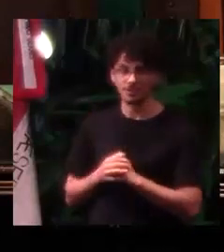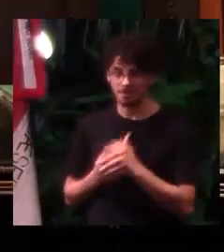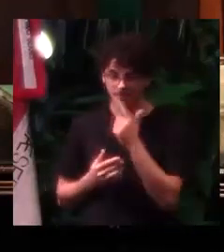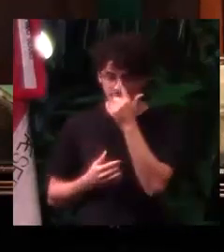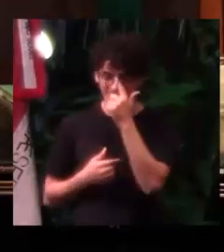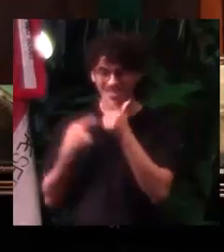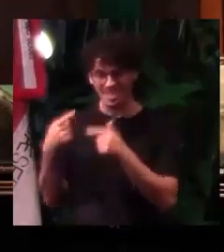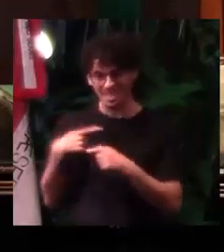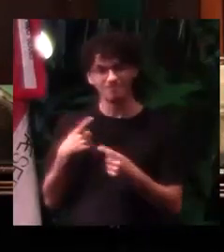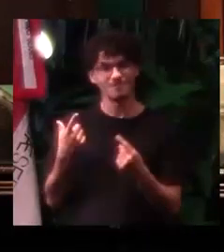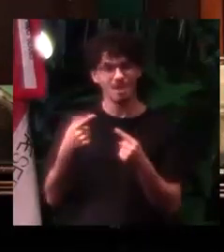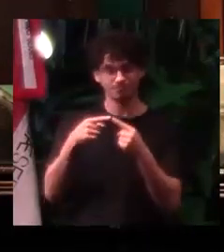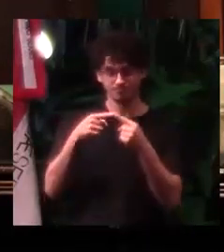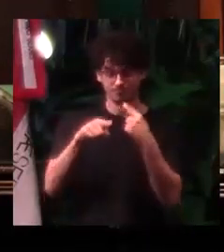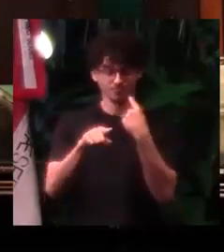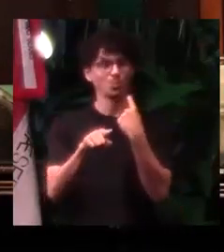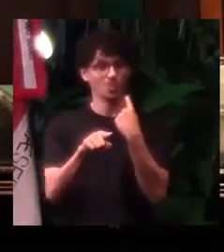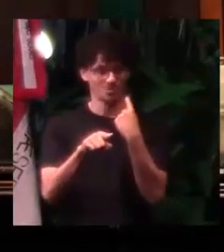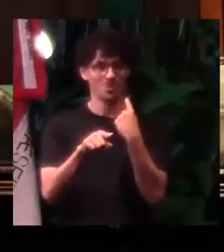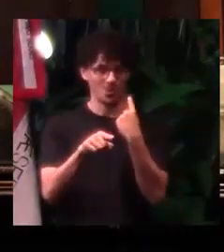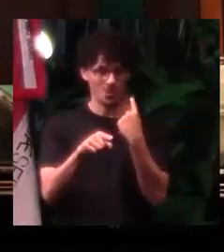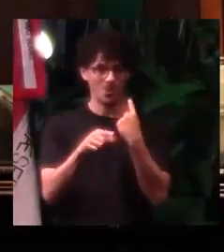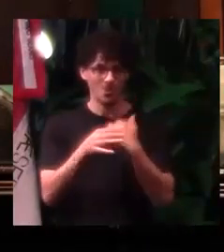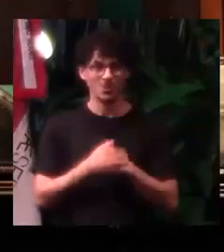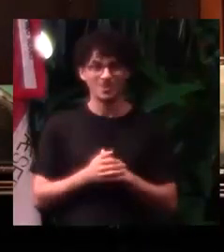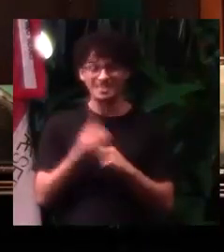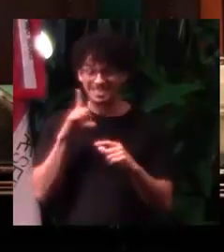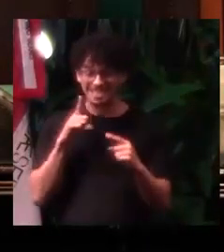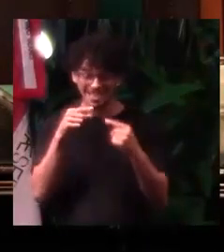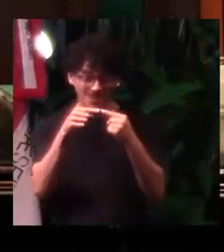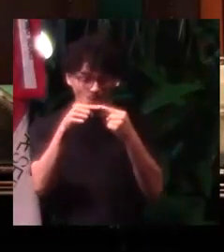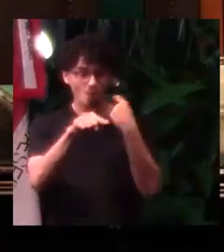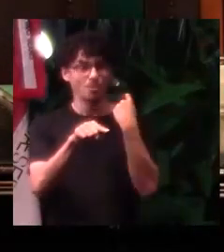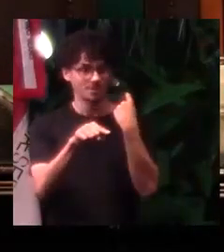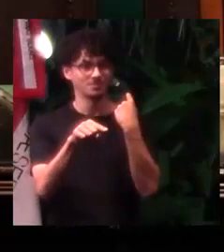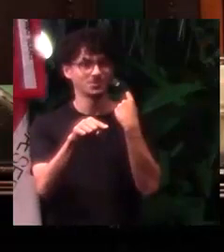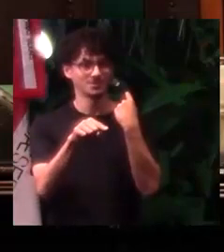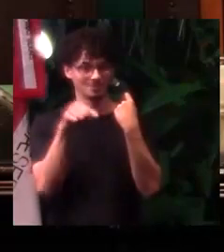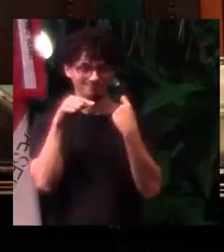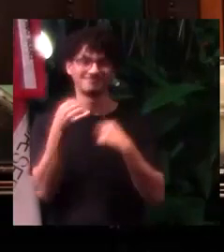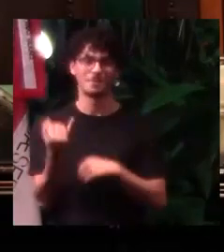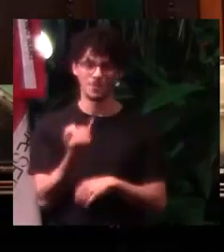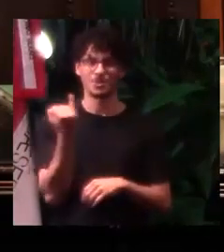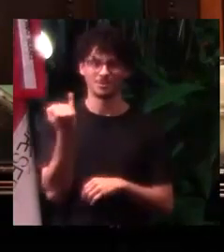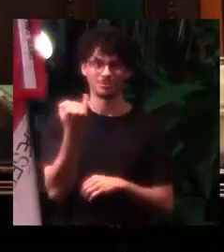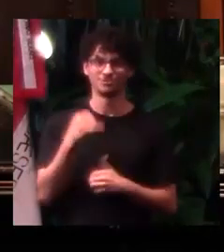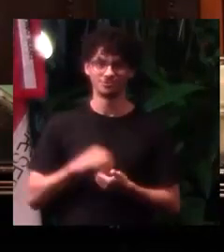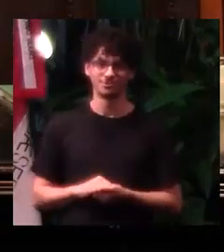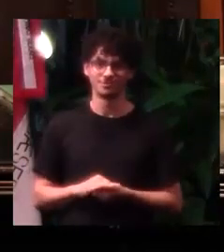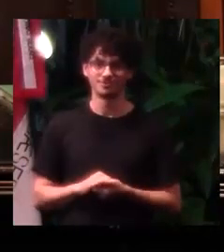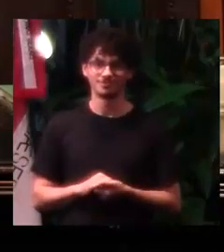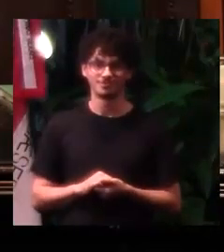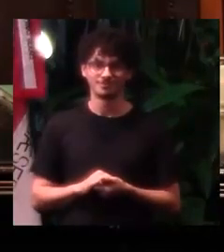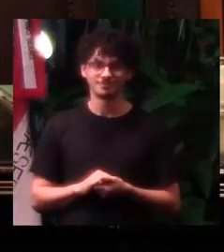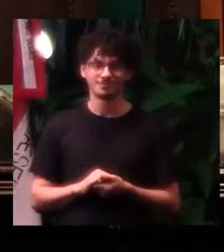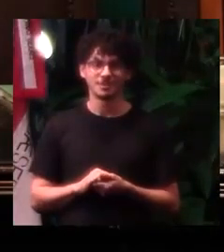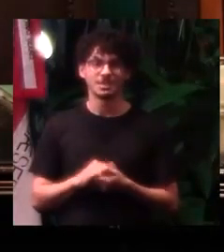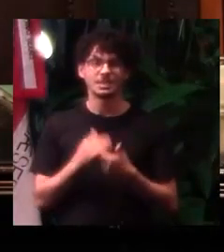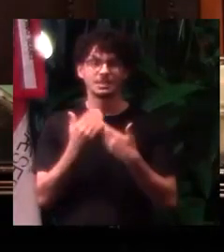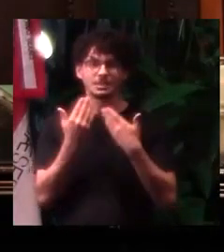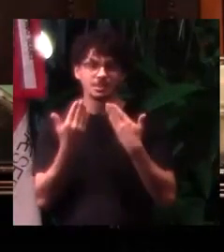em contraponto a ela. Né? E esse contraponto é muito importante. Né? Então